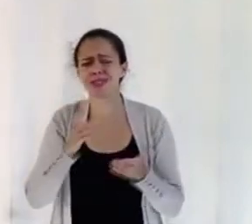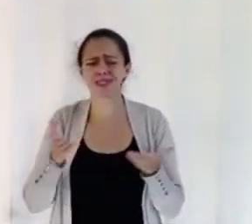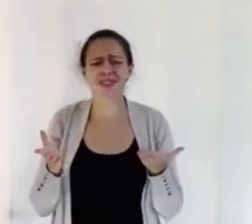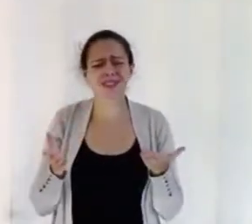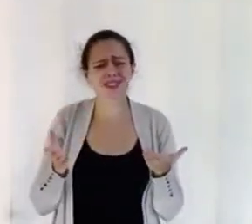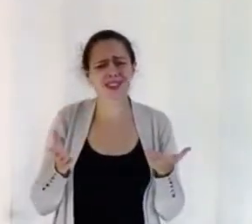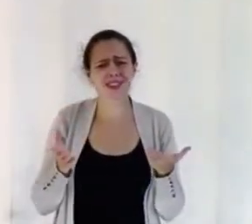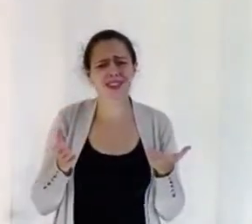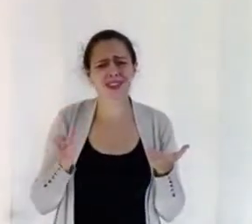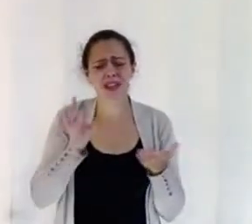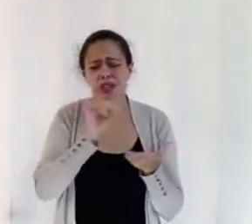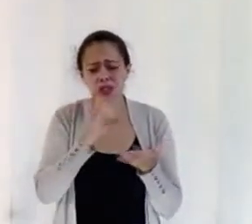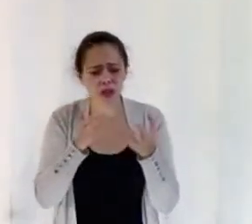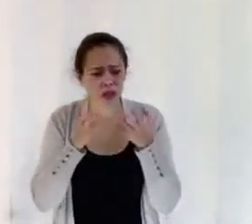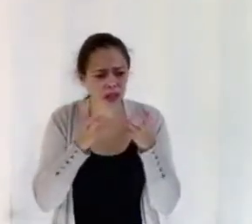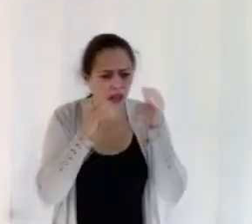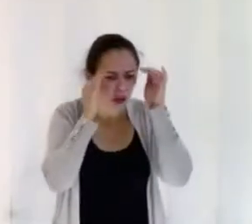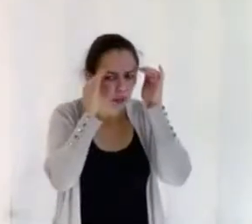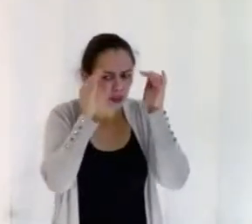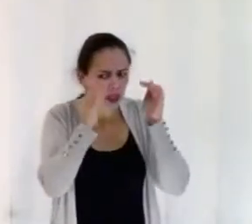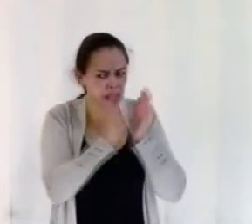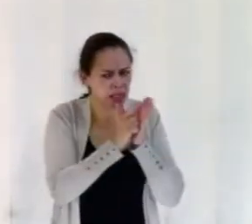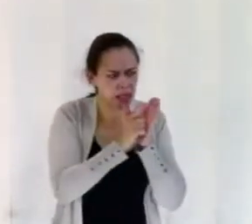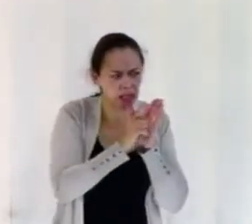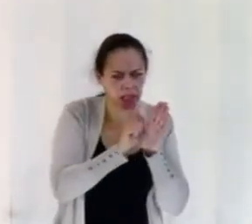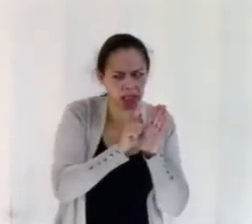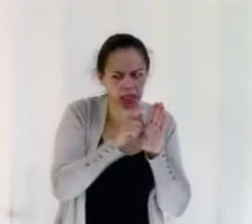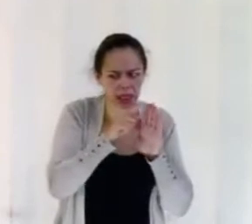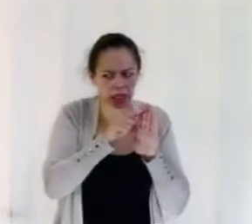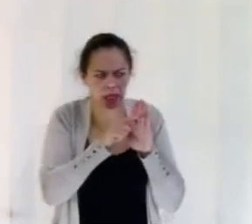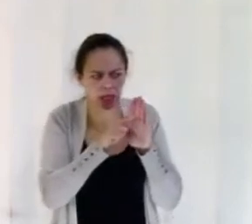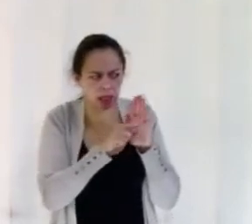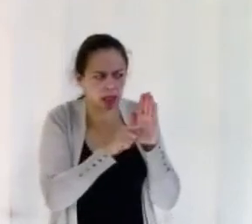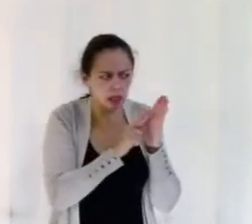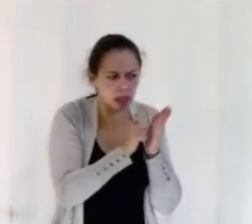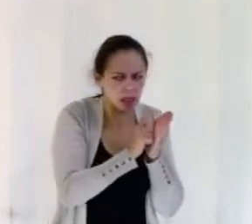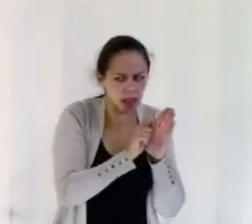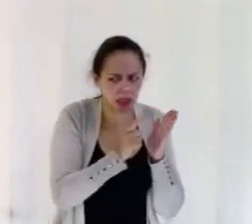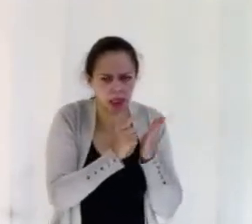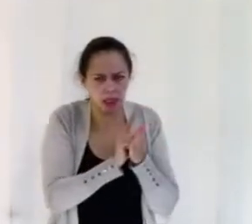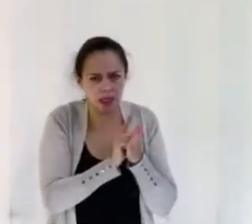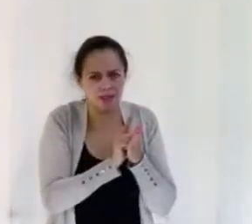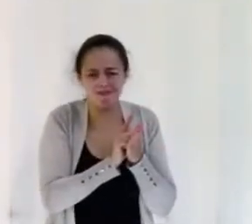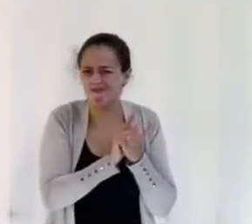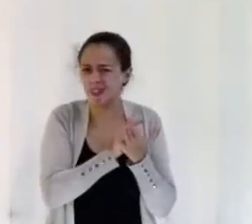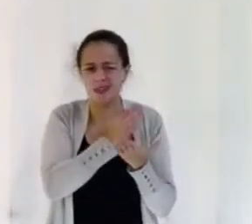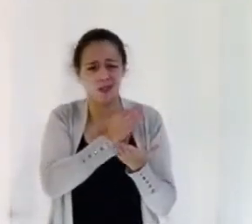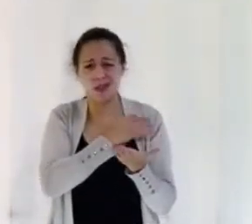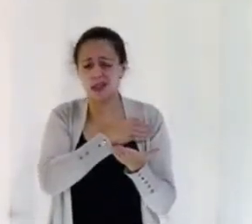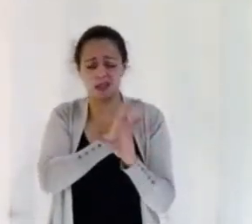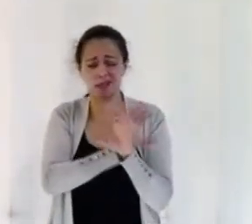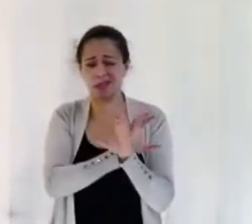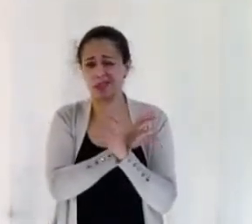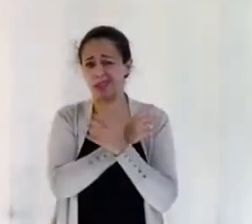para praticar aqui algo religioso, mas não para adorar o verdadeiro Deus, o verdadeiro